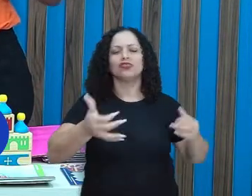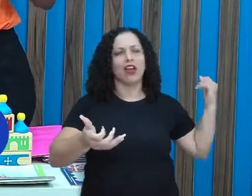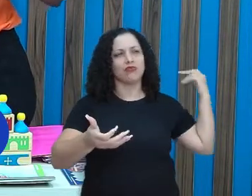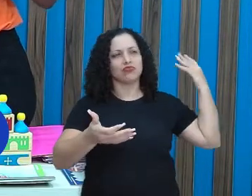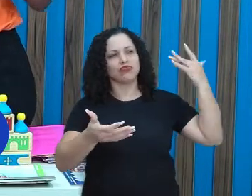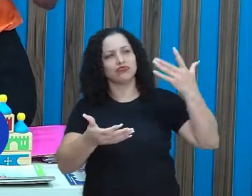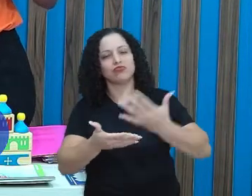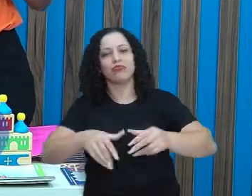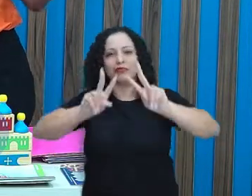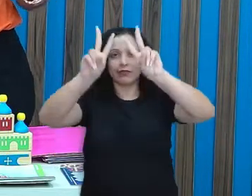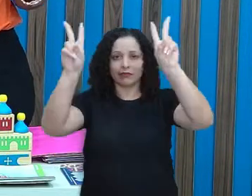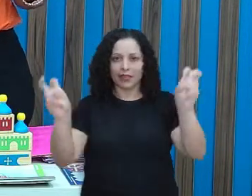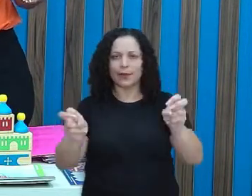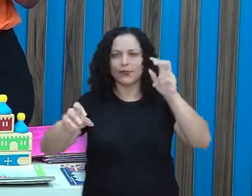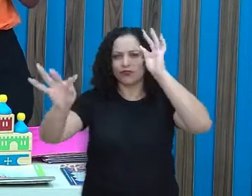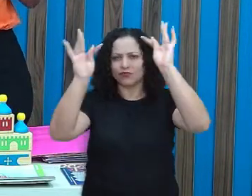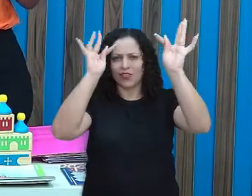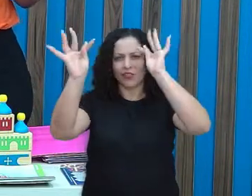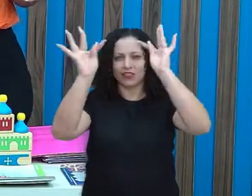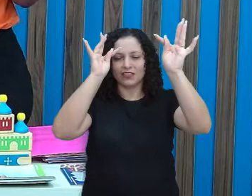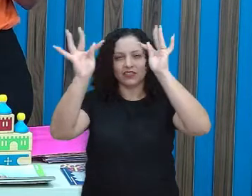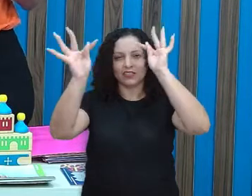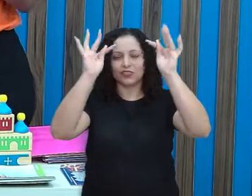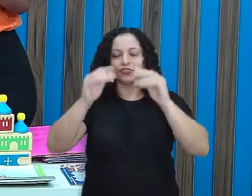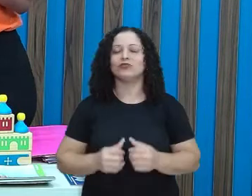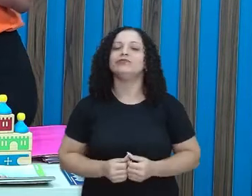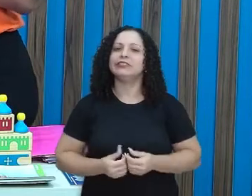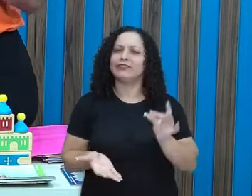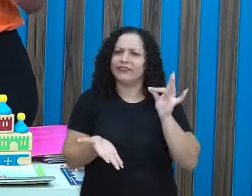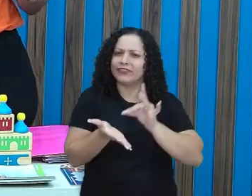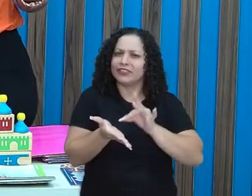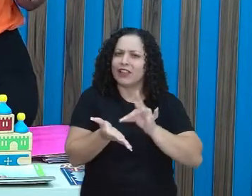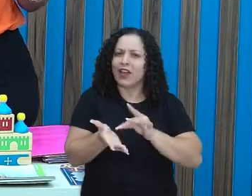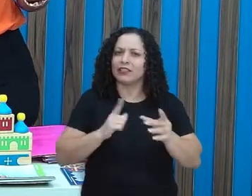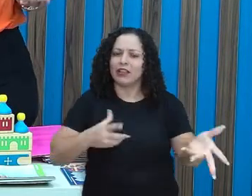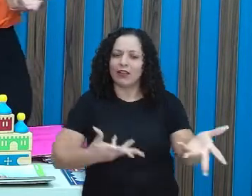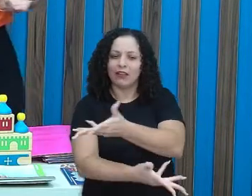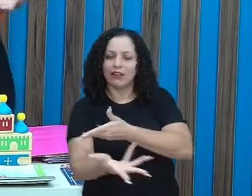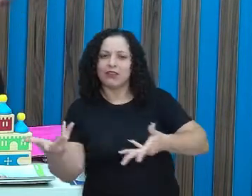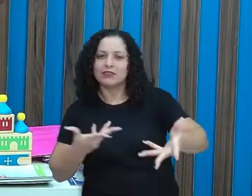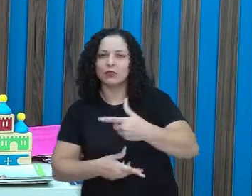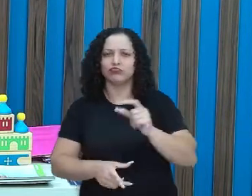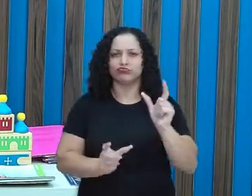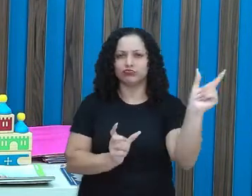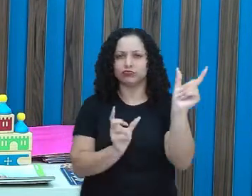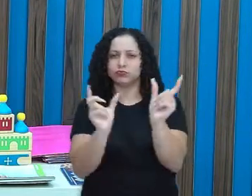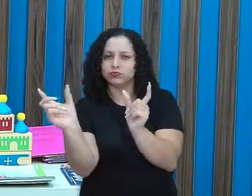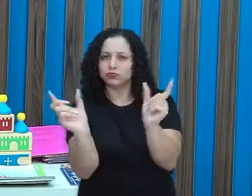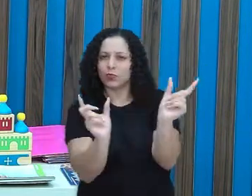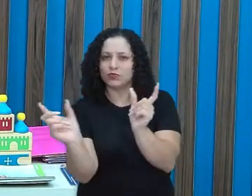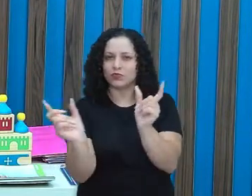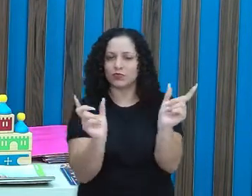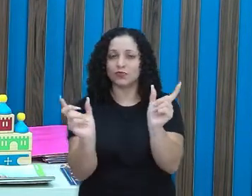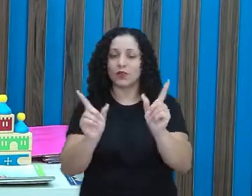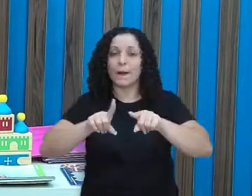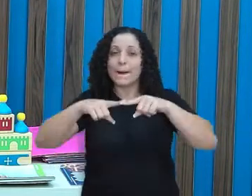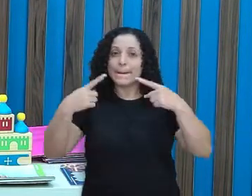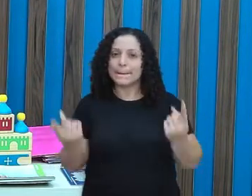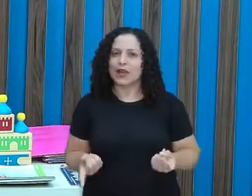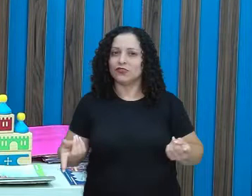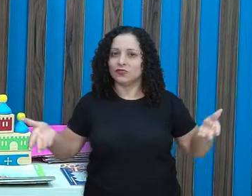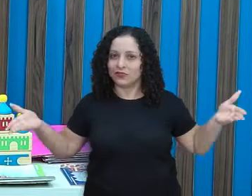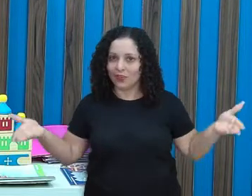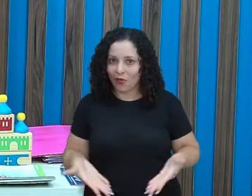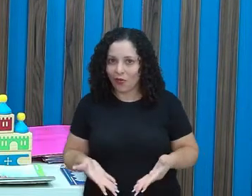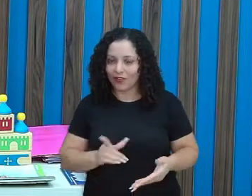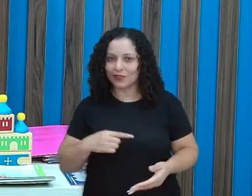trazendo temáticas muito teóricas, obviamente que a gente vem atrelando a proposições, né, mas a gente decidiu que